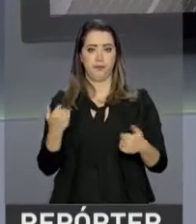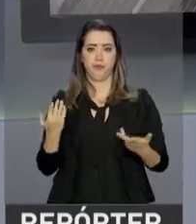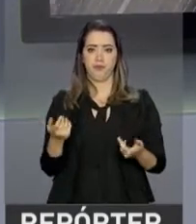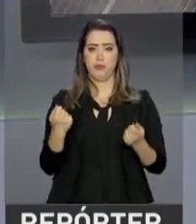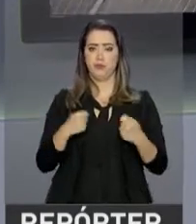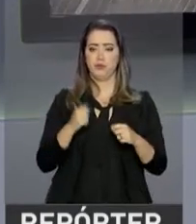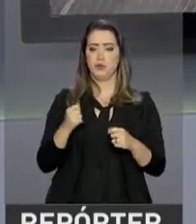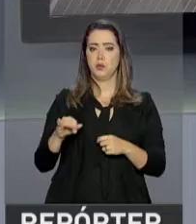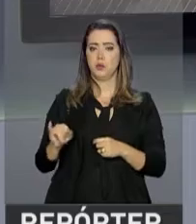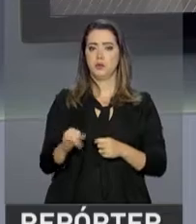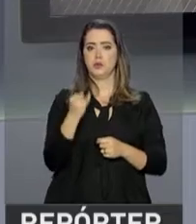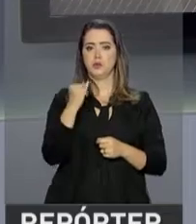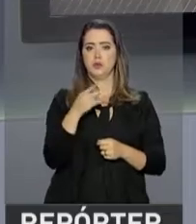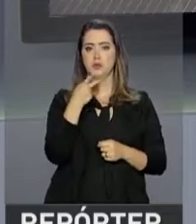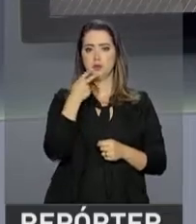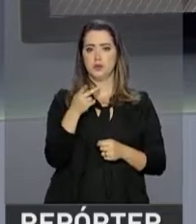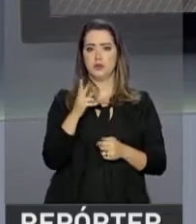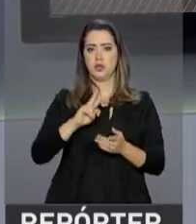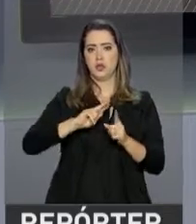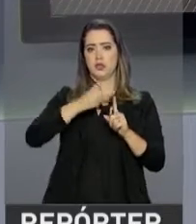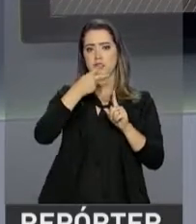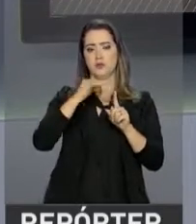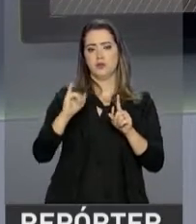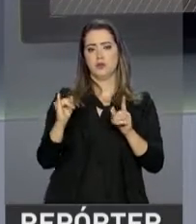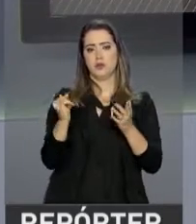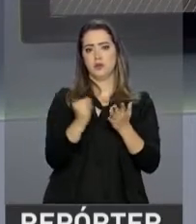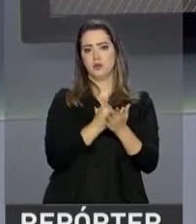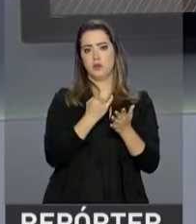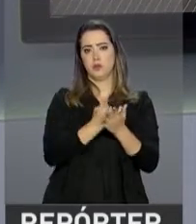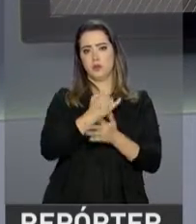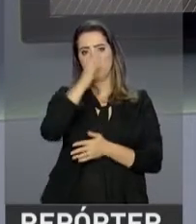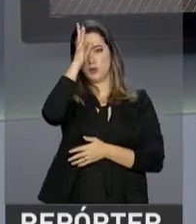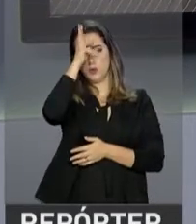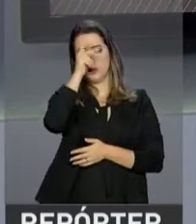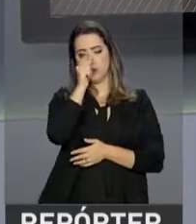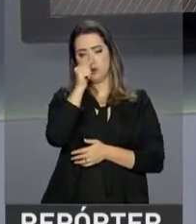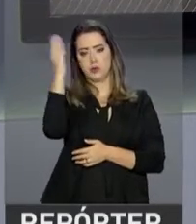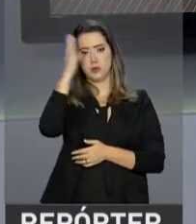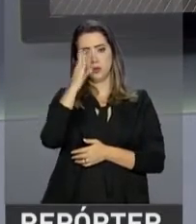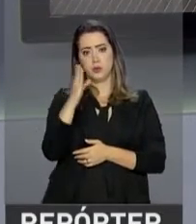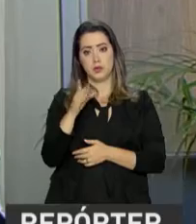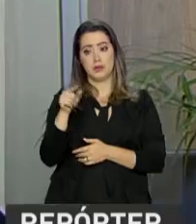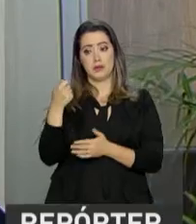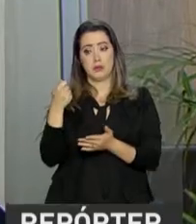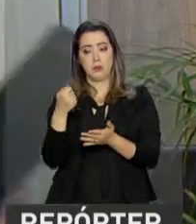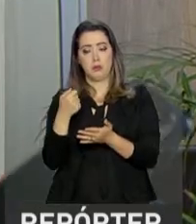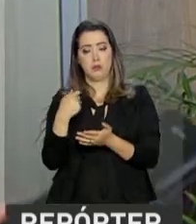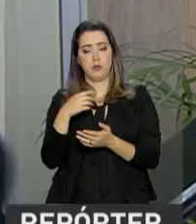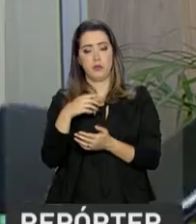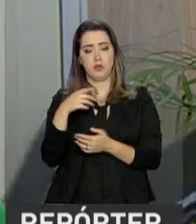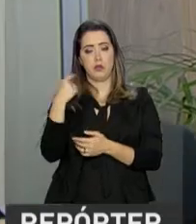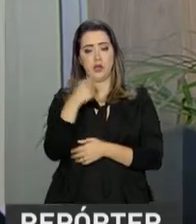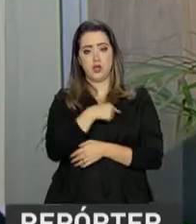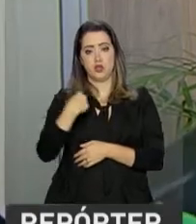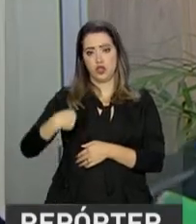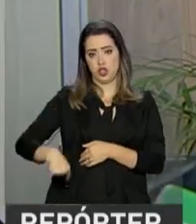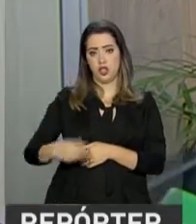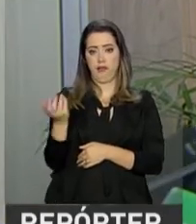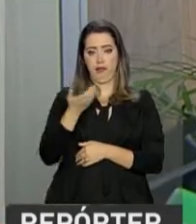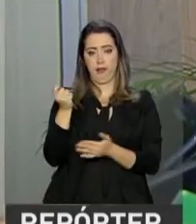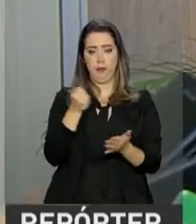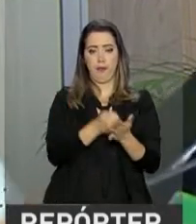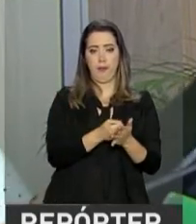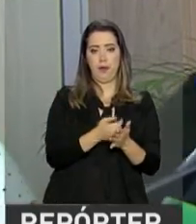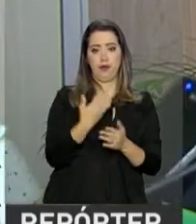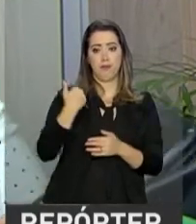para tratar da sobretaxa imposta ao frango brasileiro pela china eu vou aproveitar a